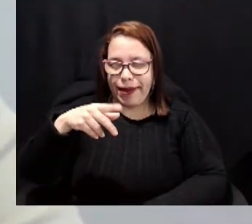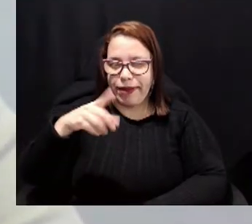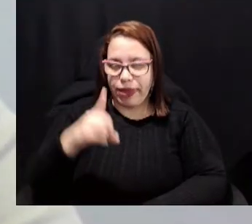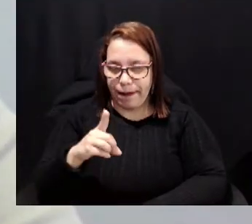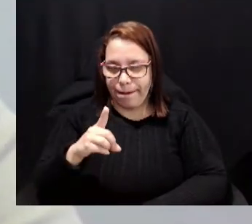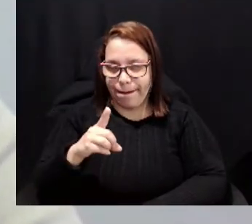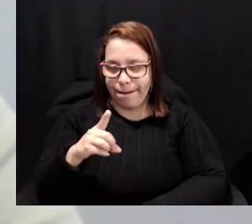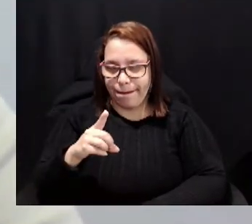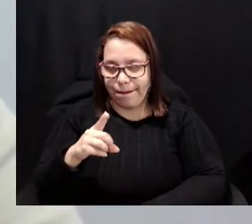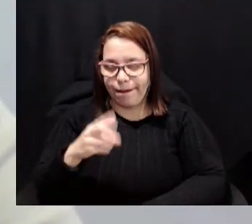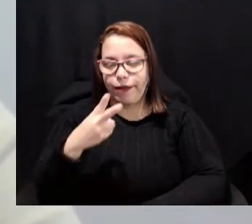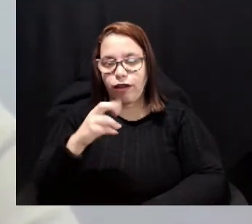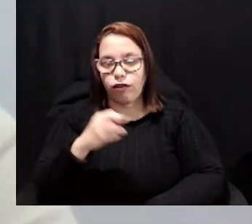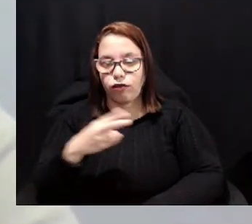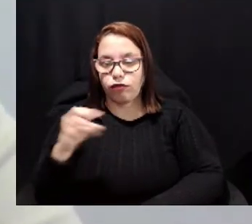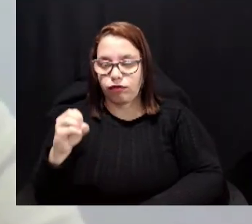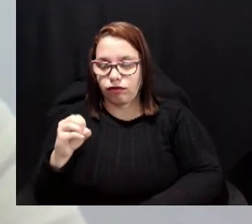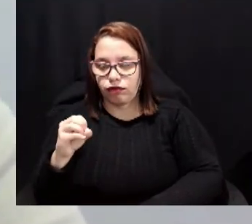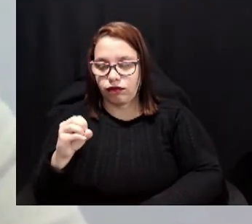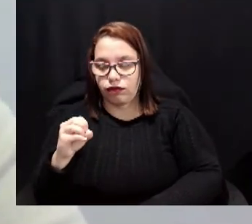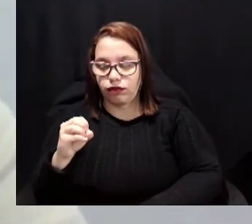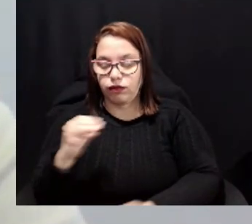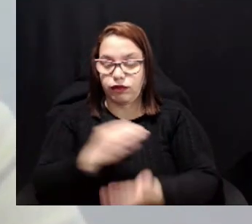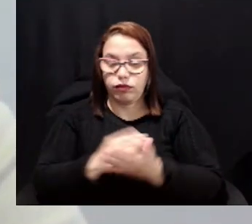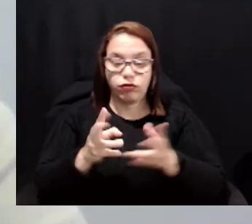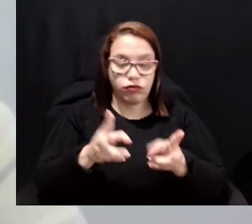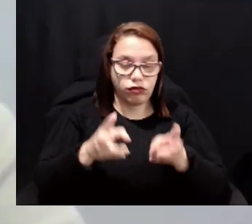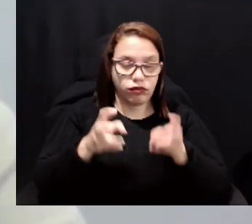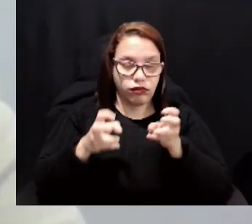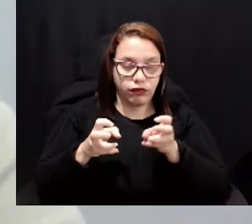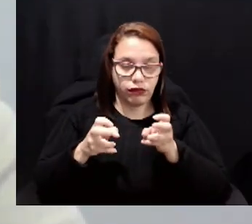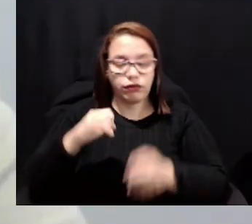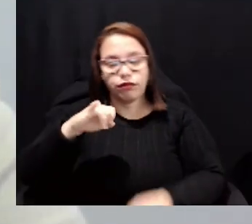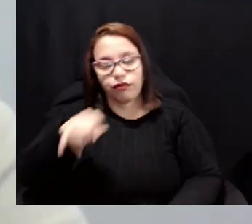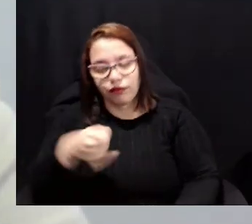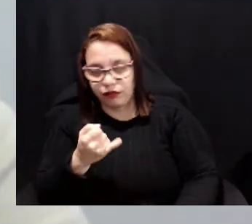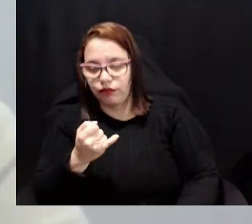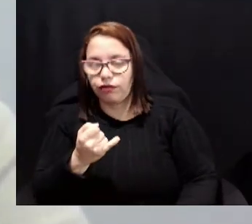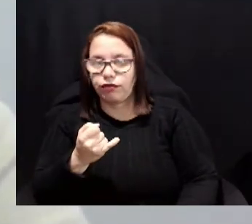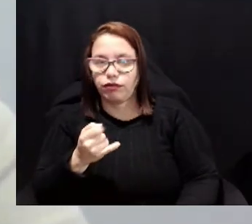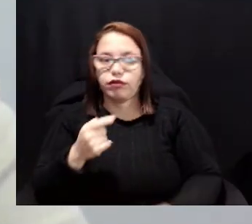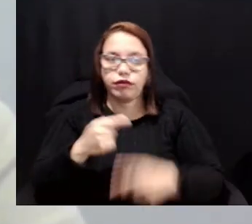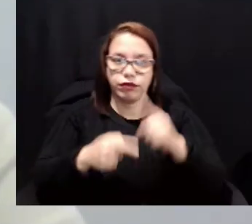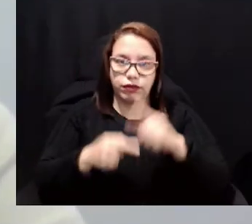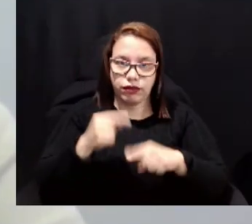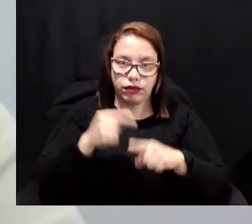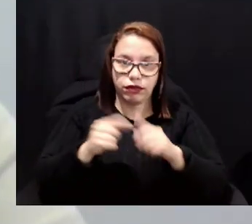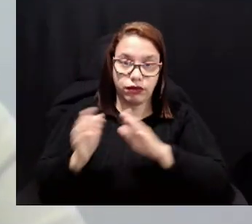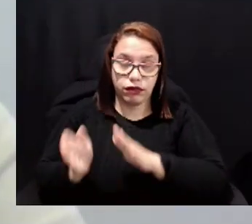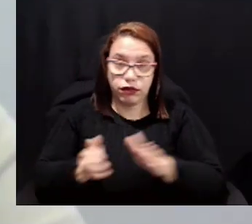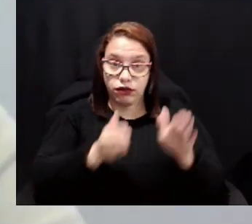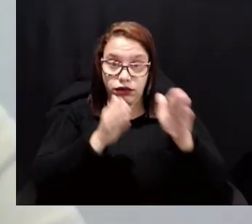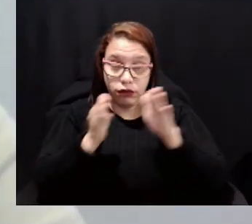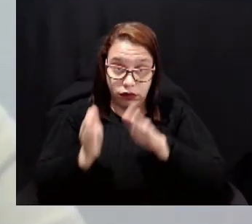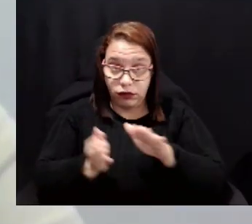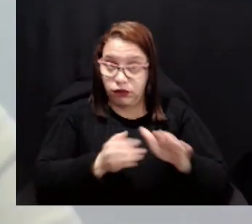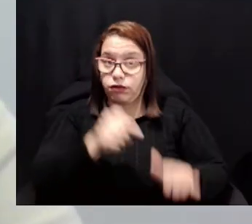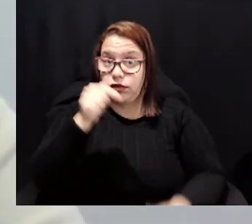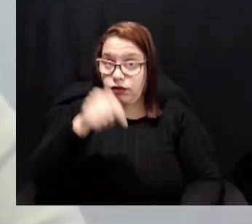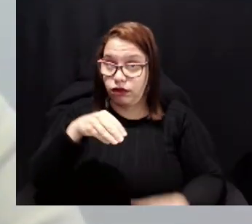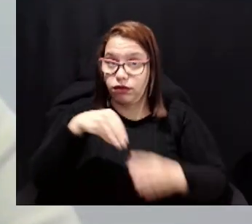programa, ele existe desde 2020, né, onde a gente observou algumas oportunidades com os materiais gerados lá